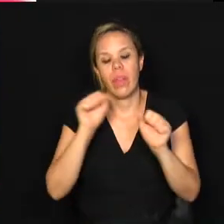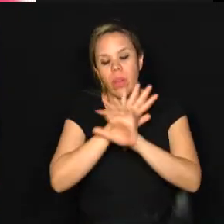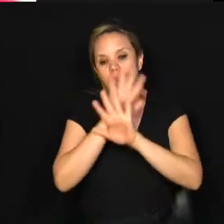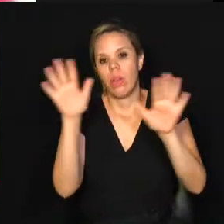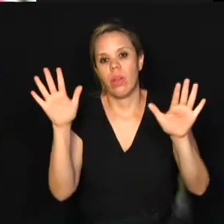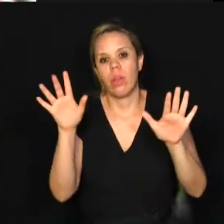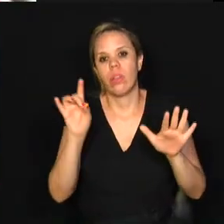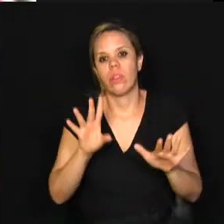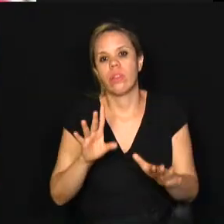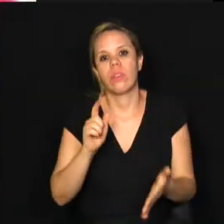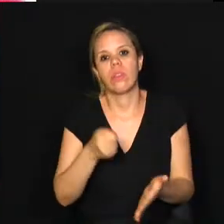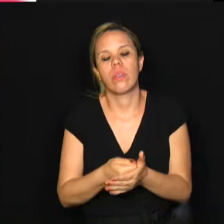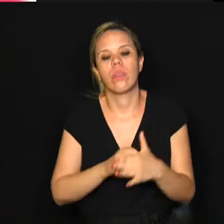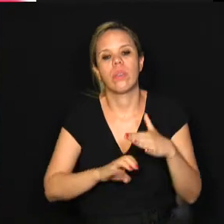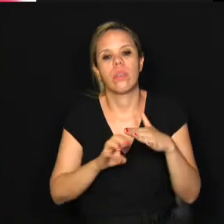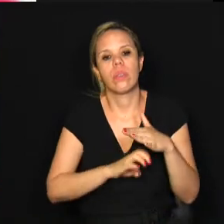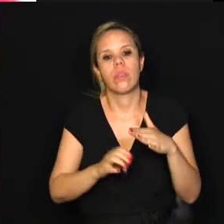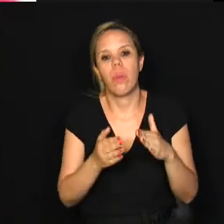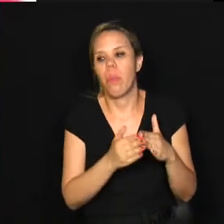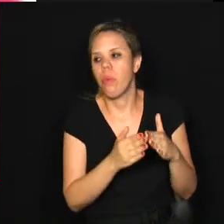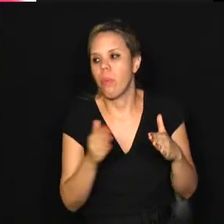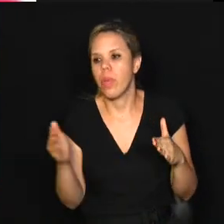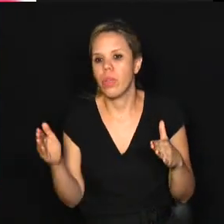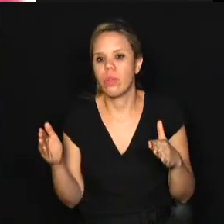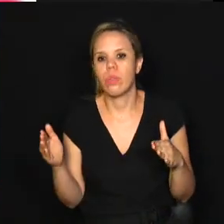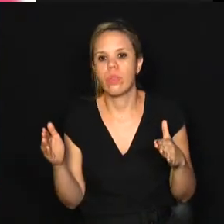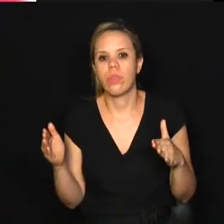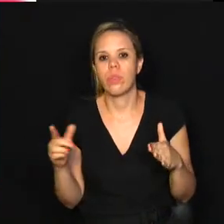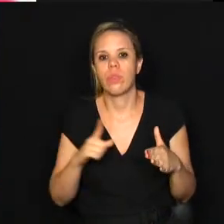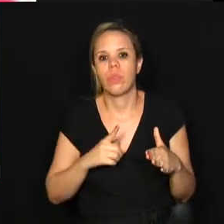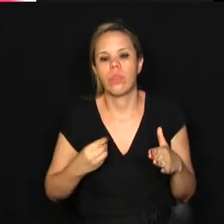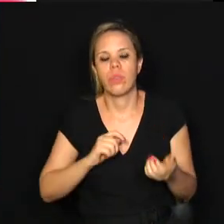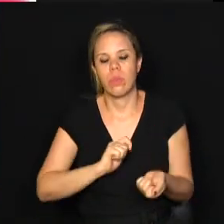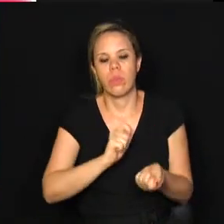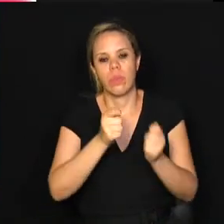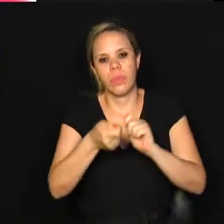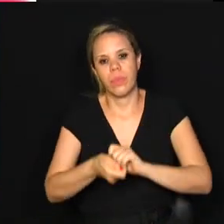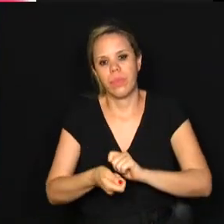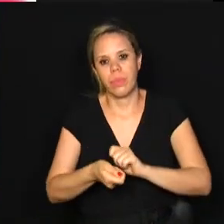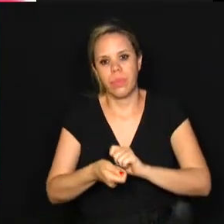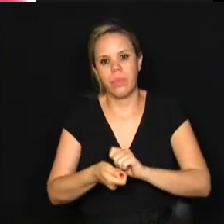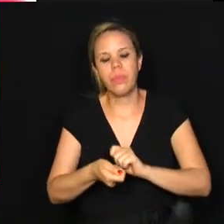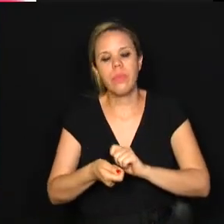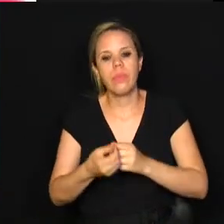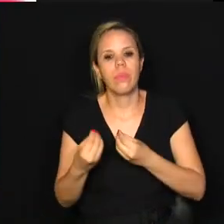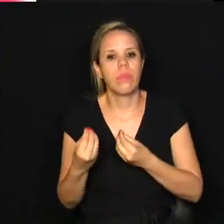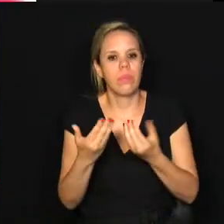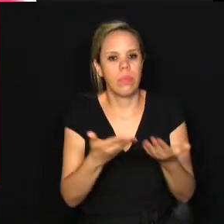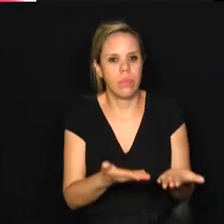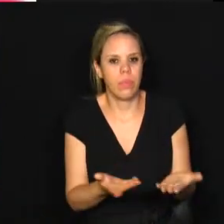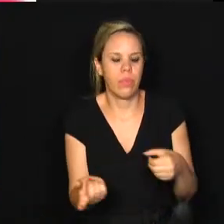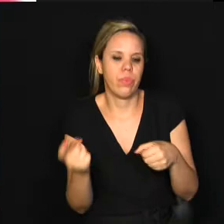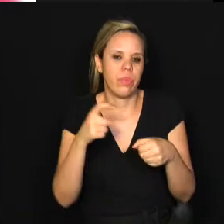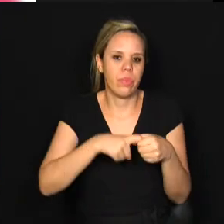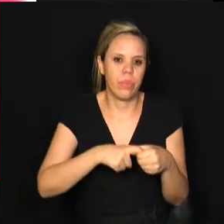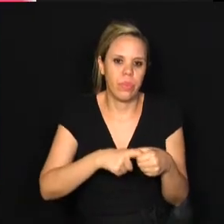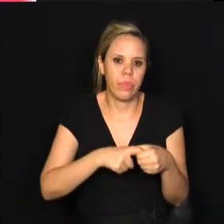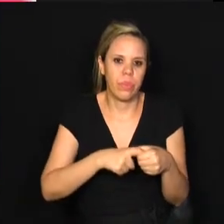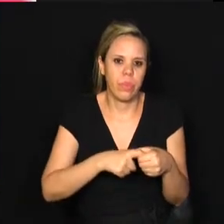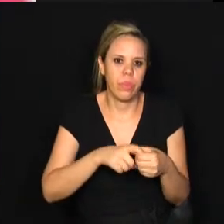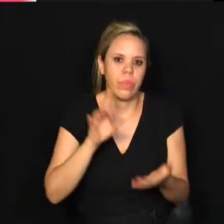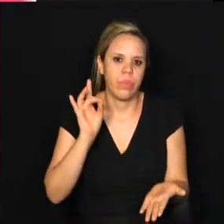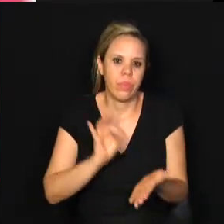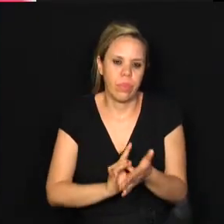só determinou que a empresa, por um período em que estava se adaptando, suspendesse as entregas e depois voltasse a realizar